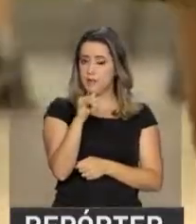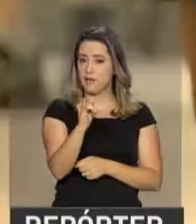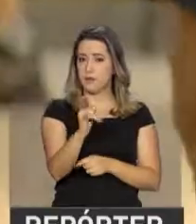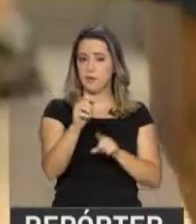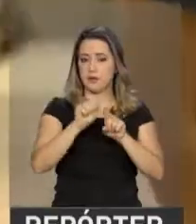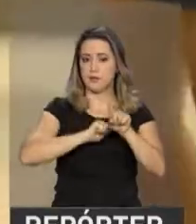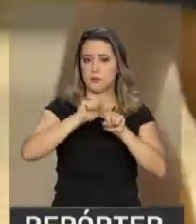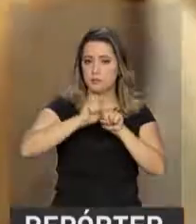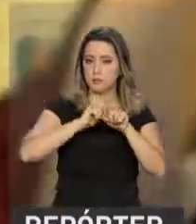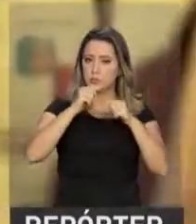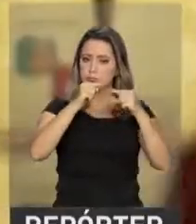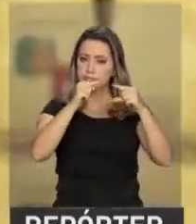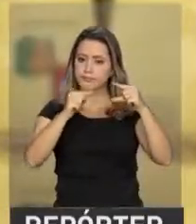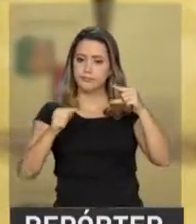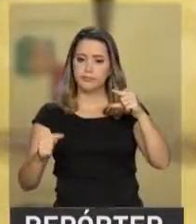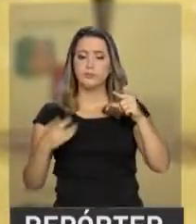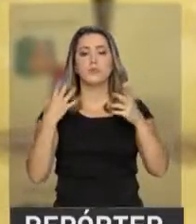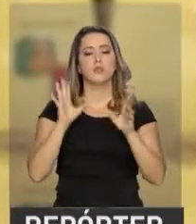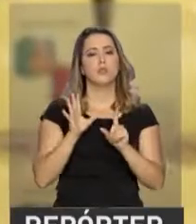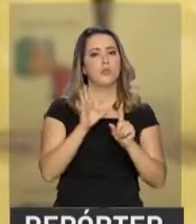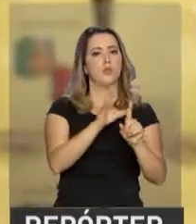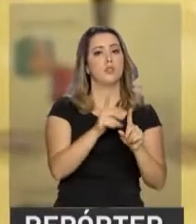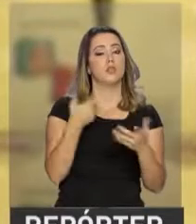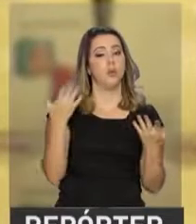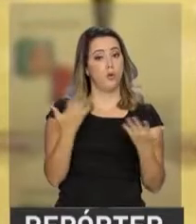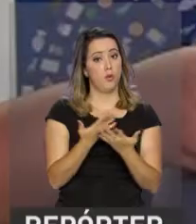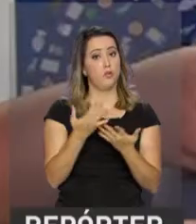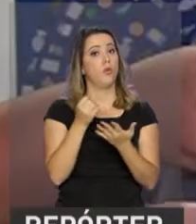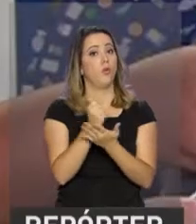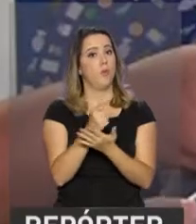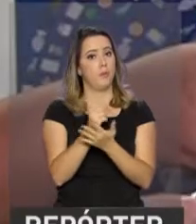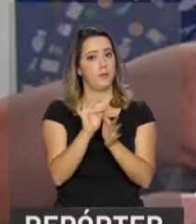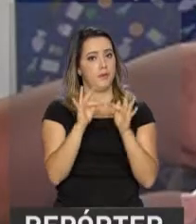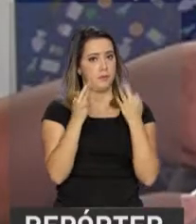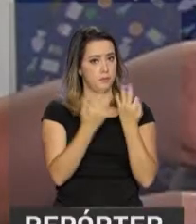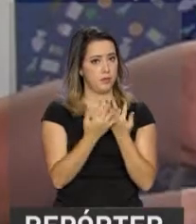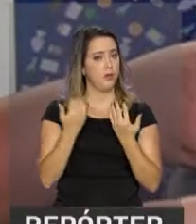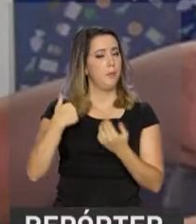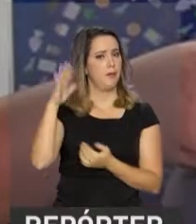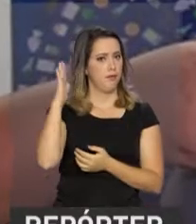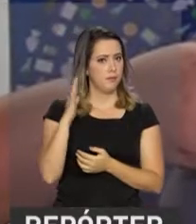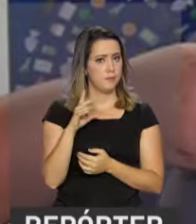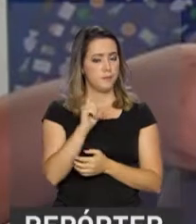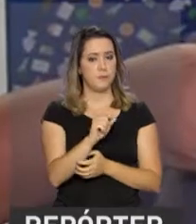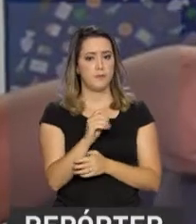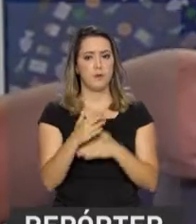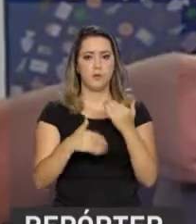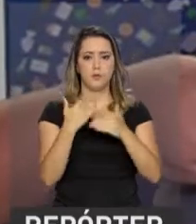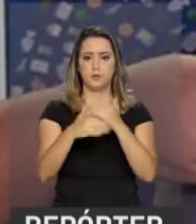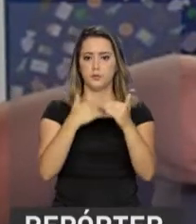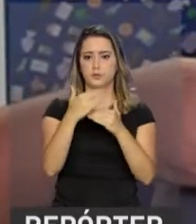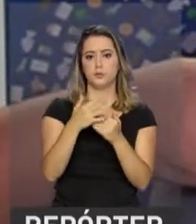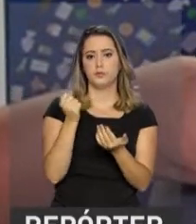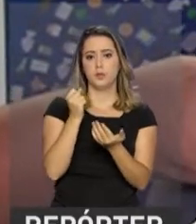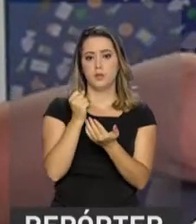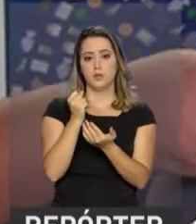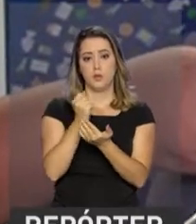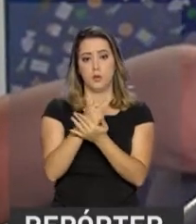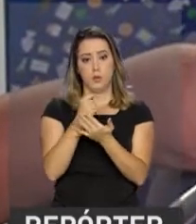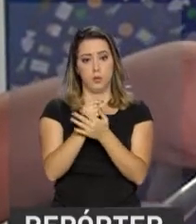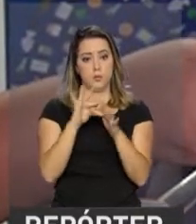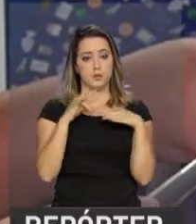influência no resultado são as famílias voltando a consumir foi a continuação aí do crescimento do consumo das